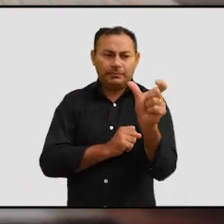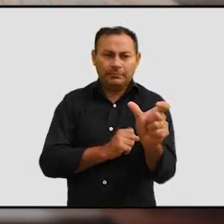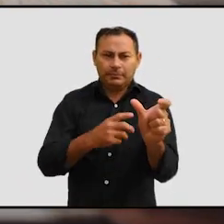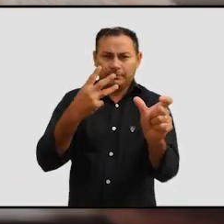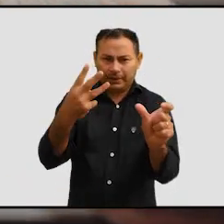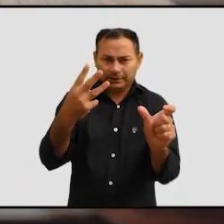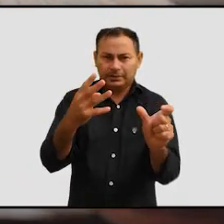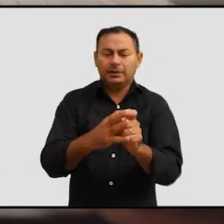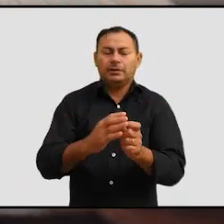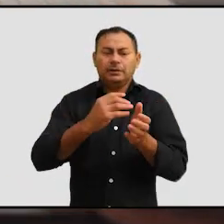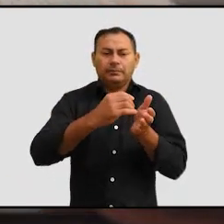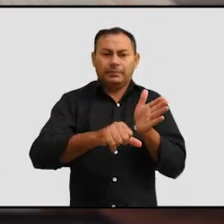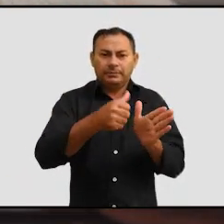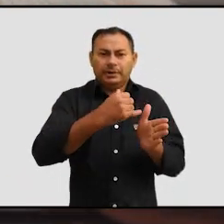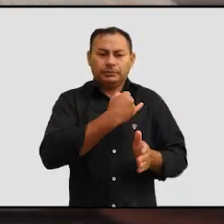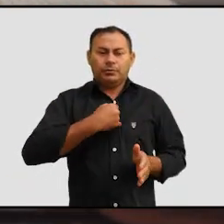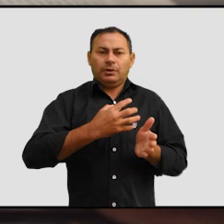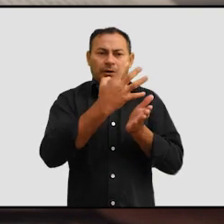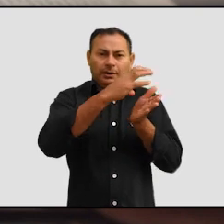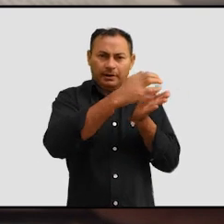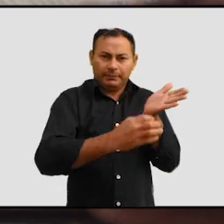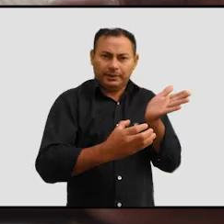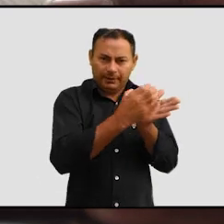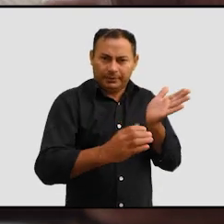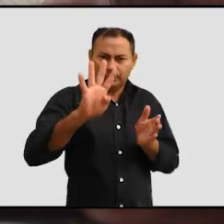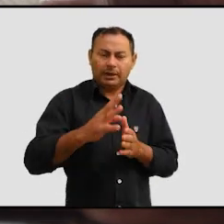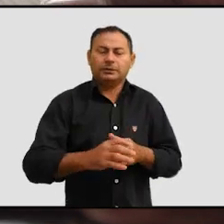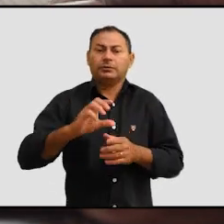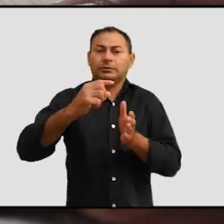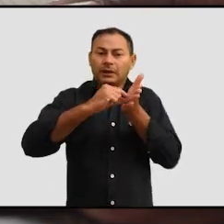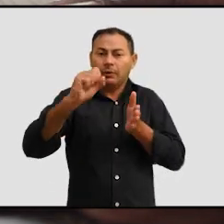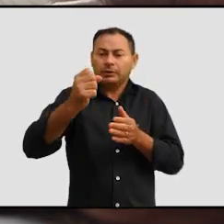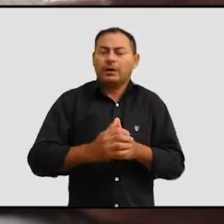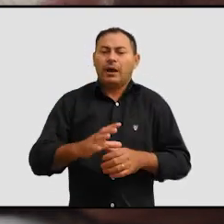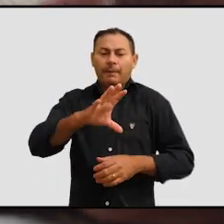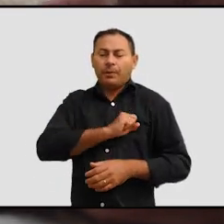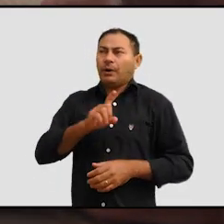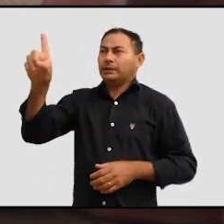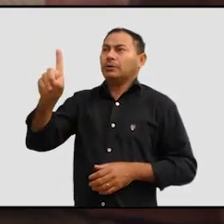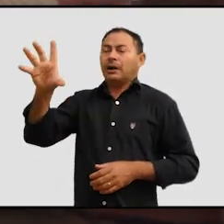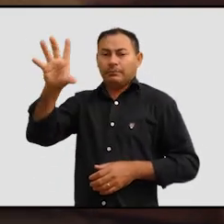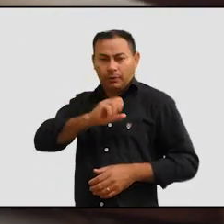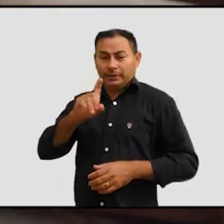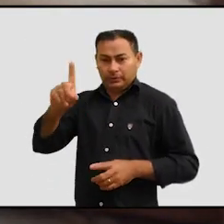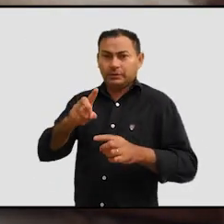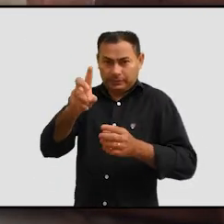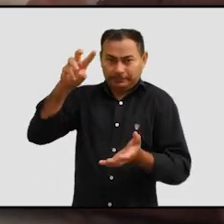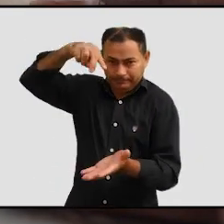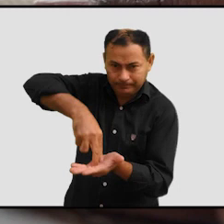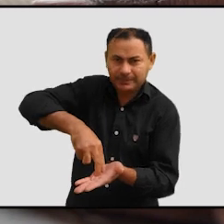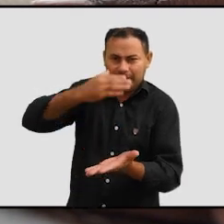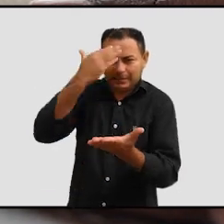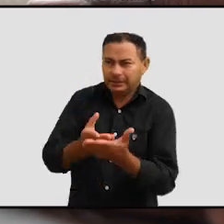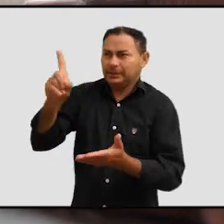3 palavras de 1 João, capítulo 4, versículo 8. Deus é amor. Se o amor é Deus e você afirma que pertence